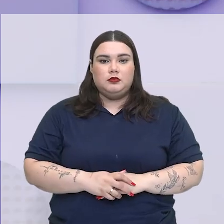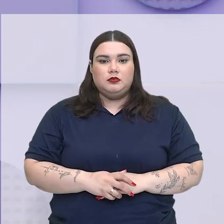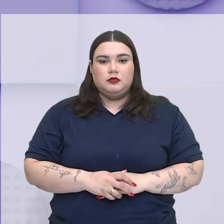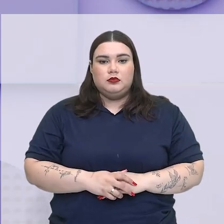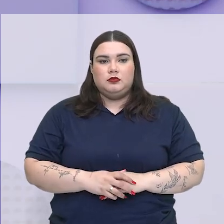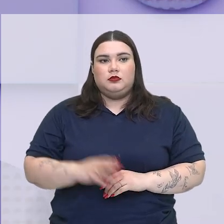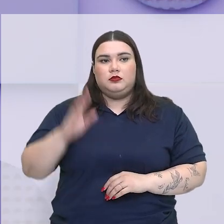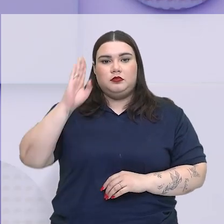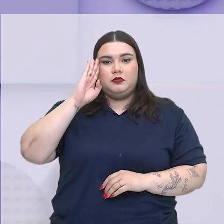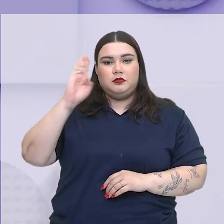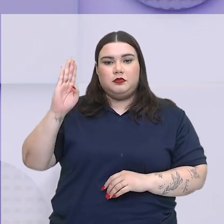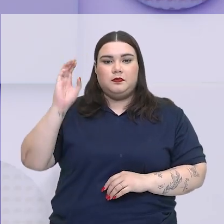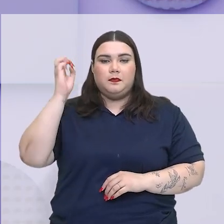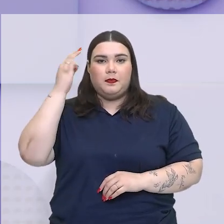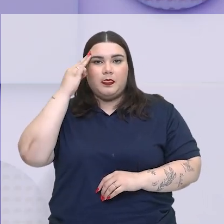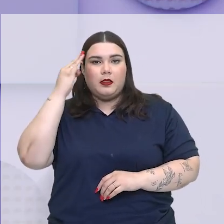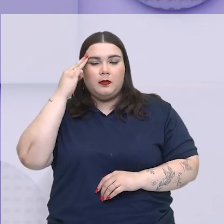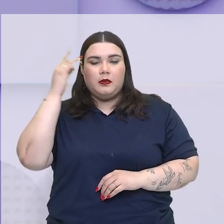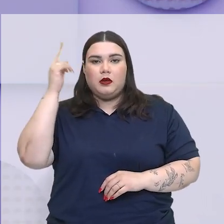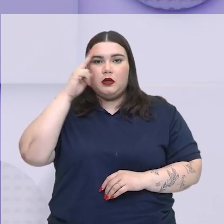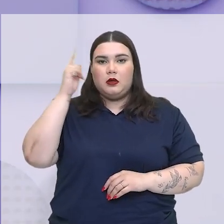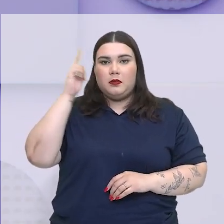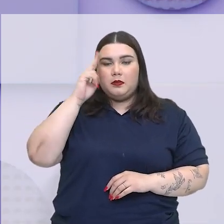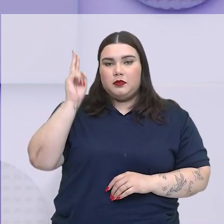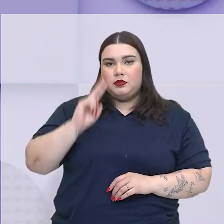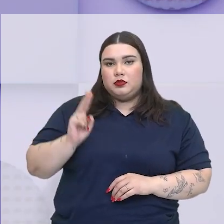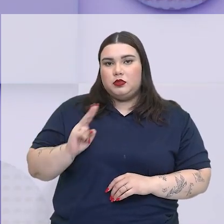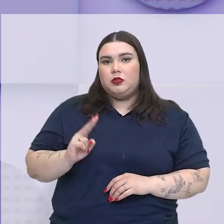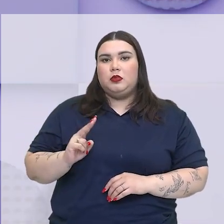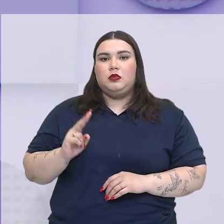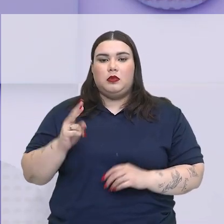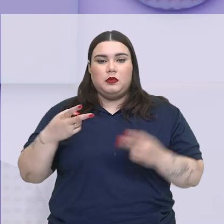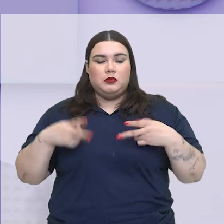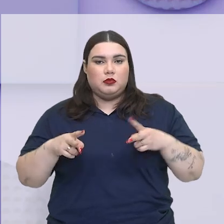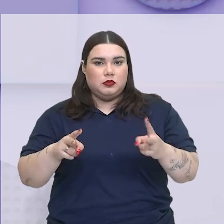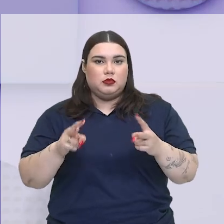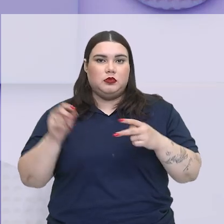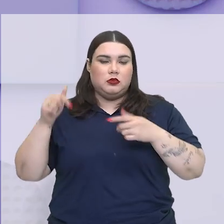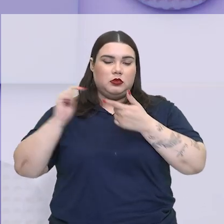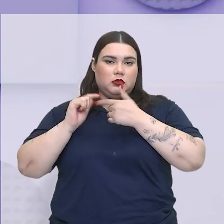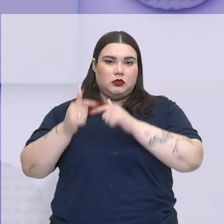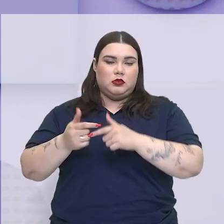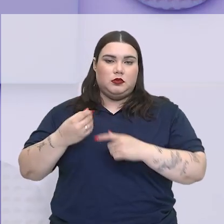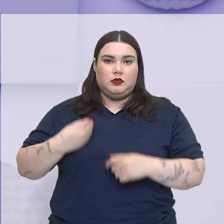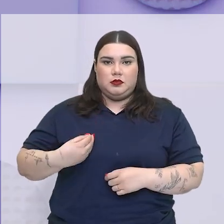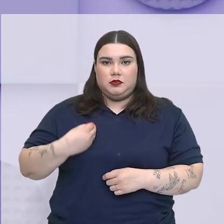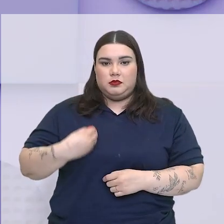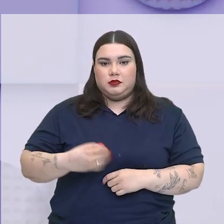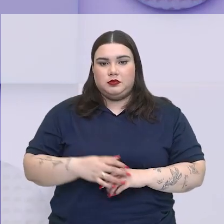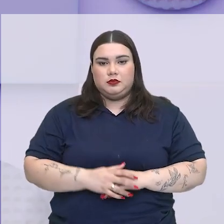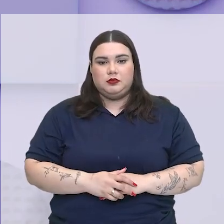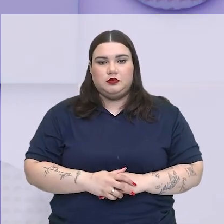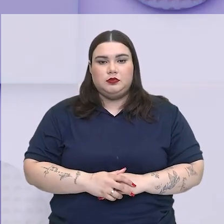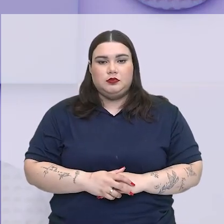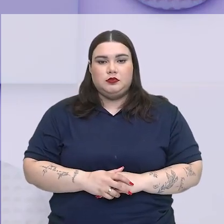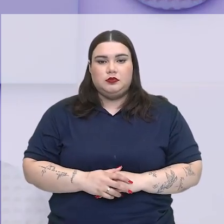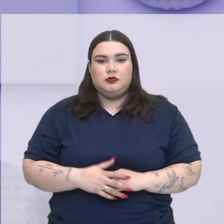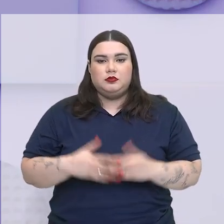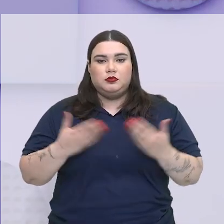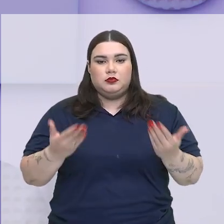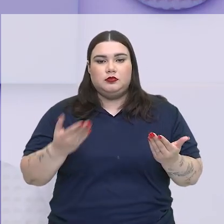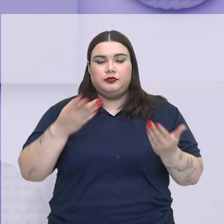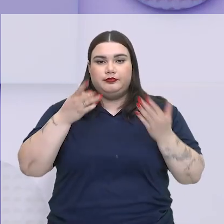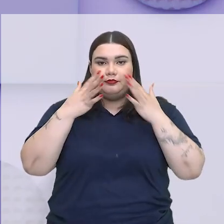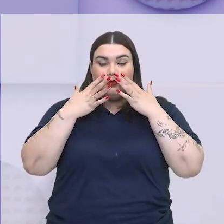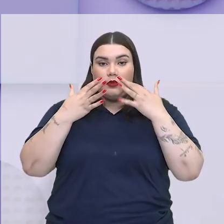principalmente dessa memória afetiva para poder manter a sua tradição. E aqui eu quero que você